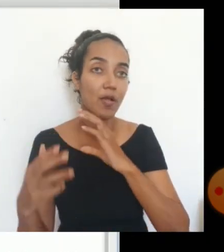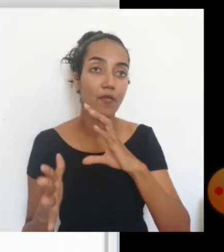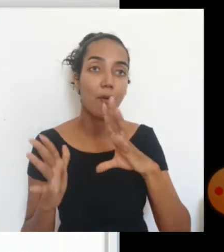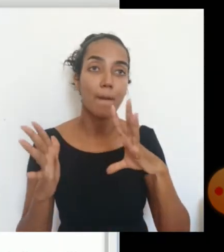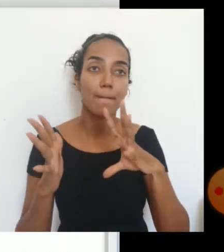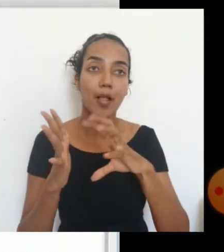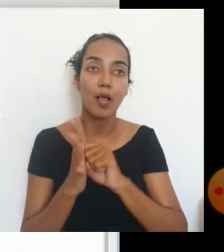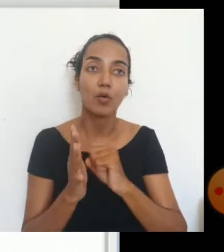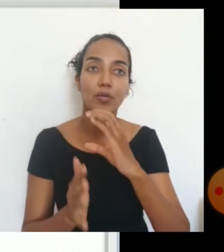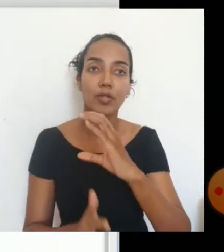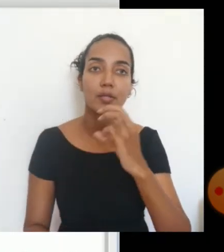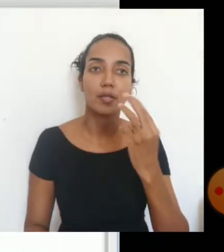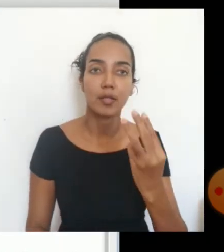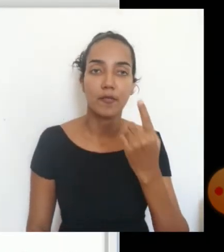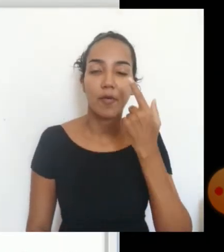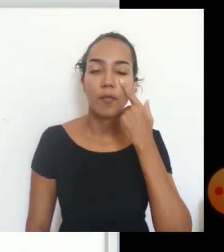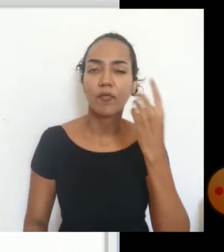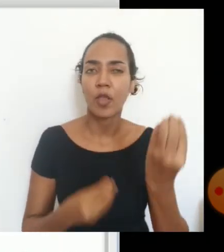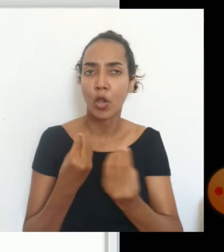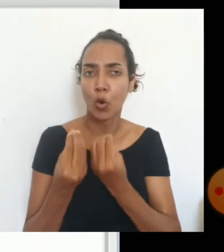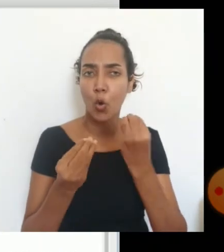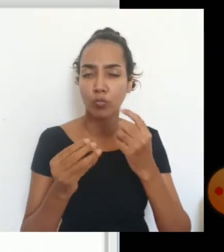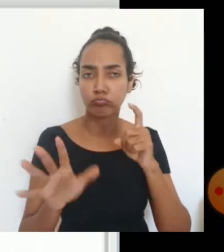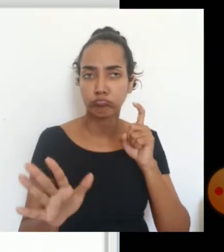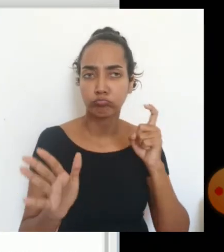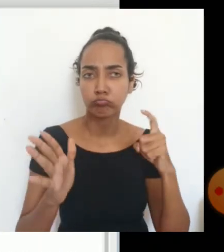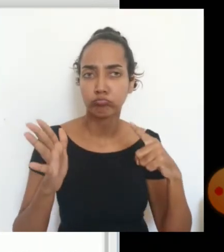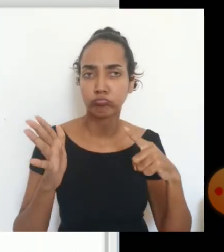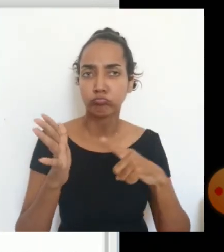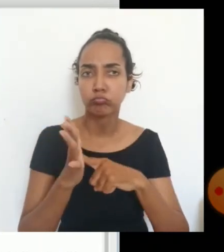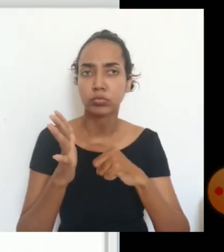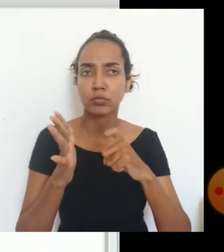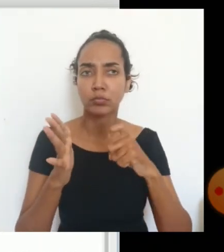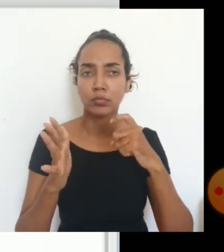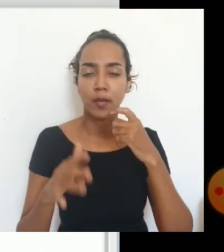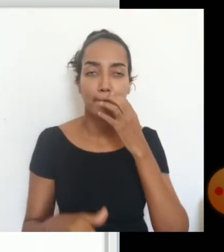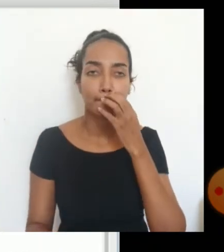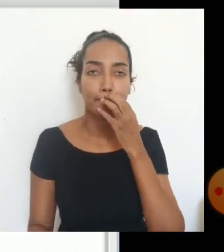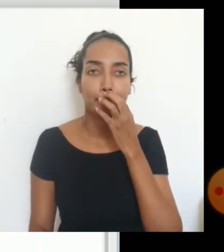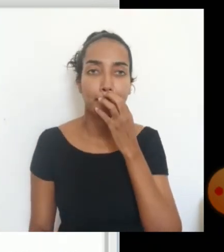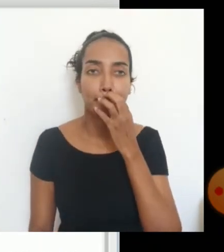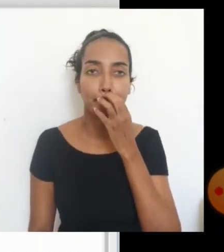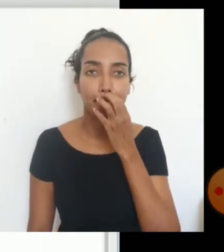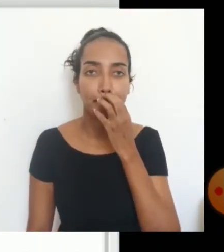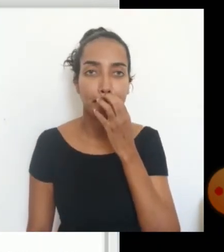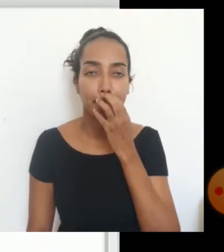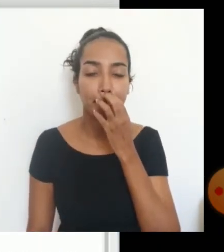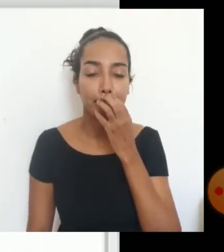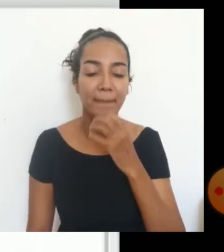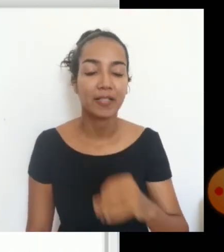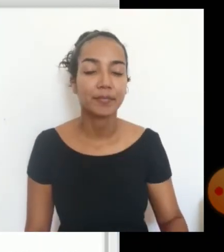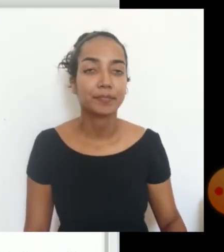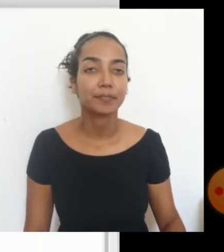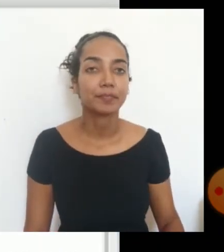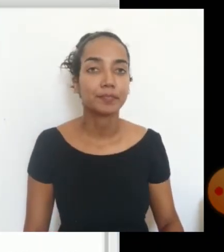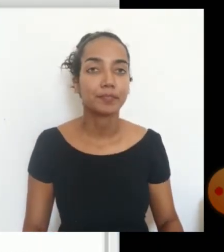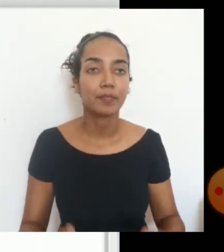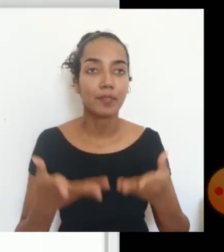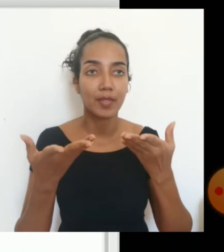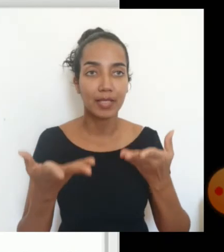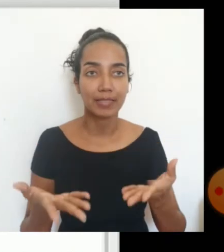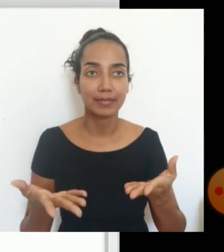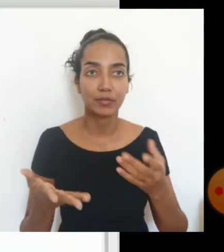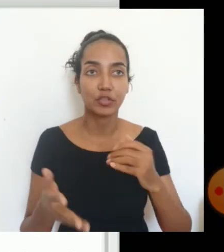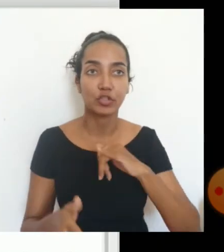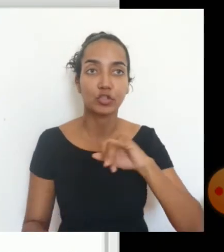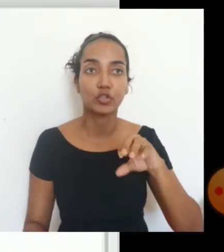Tá aí. O José, ele está nas três contas. As três contas, os três objetos